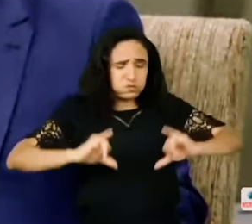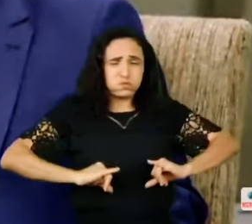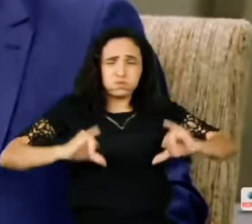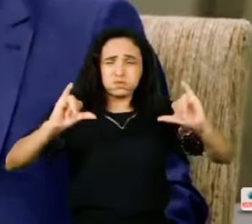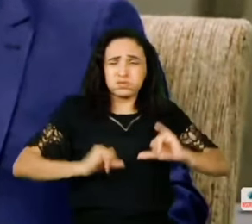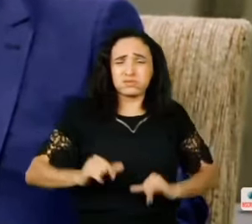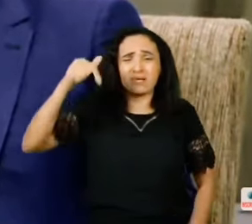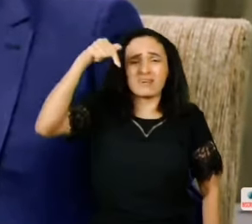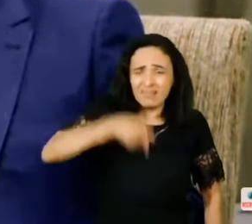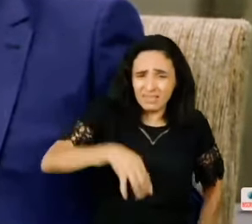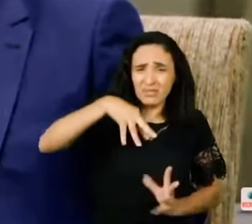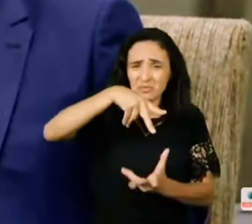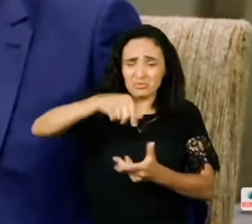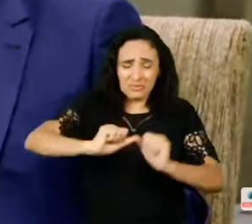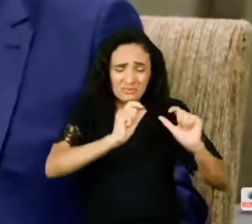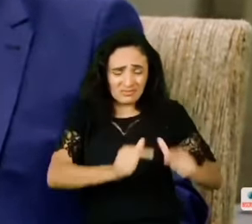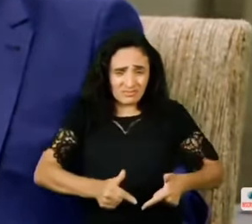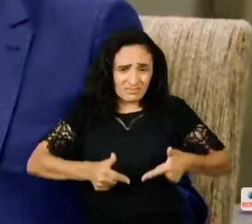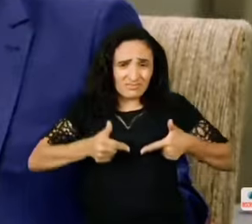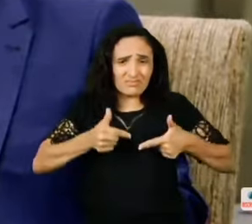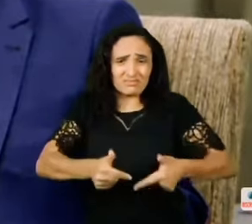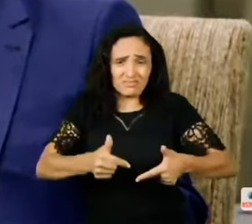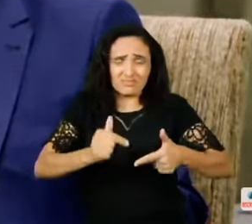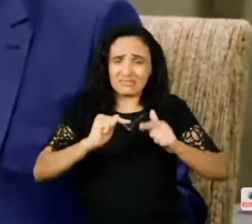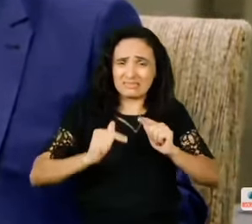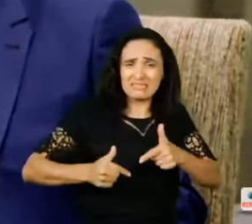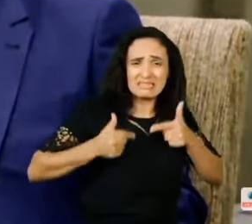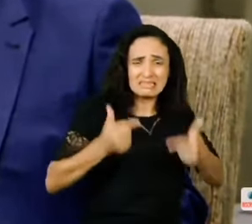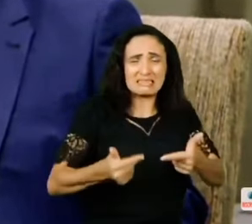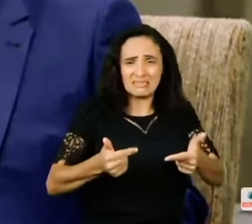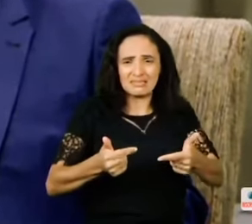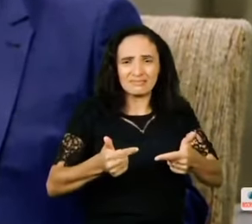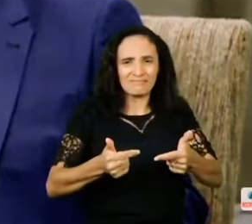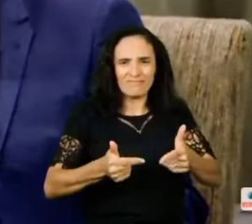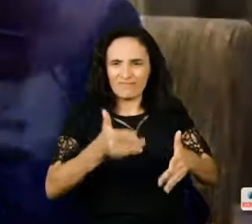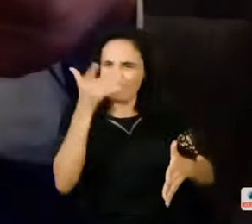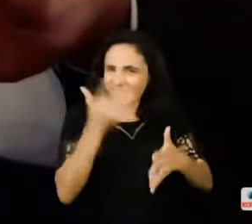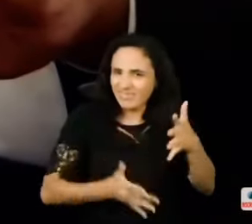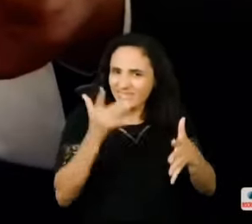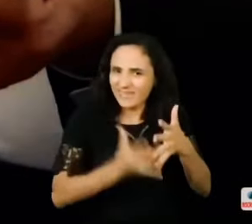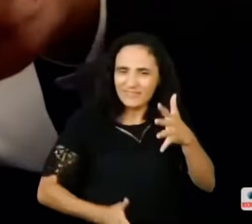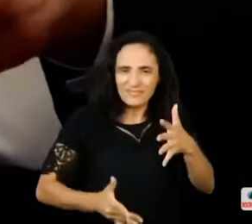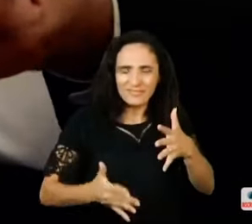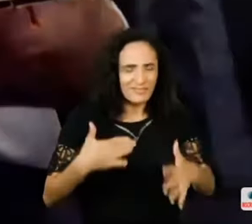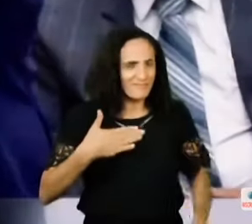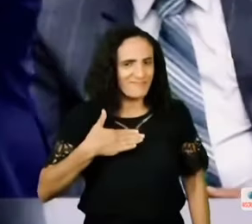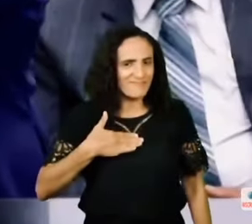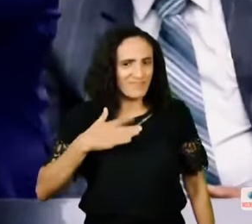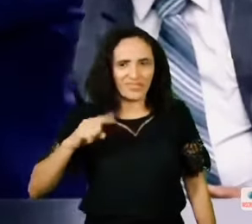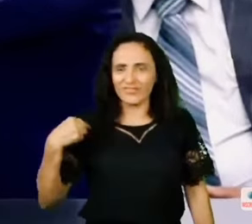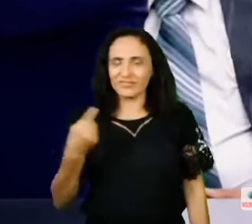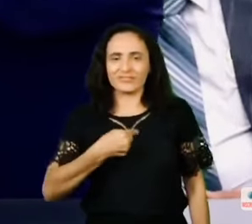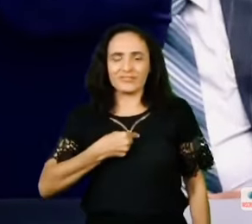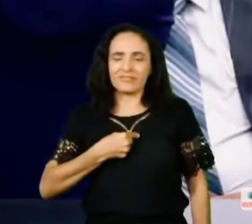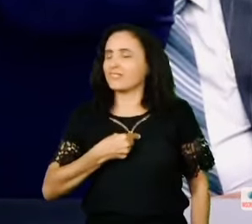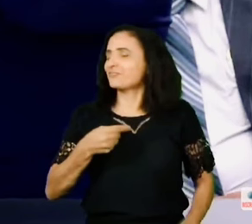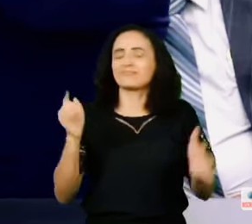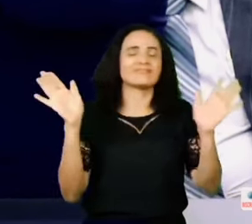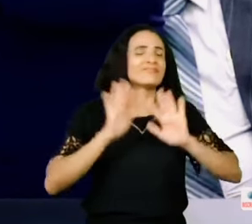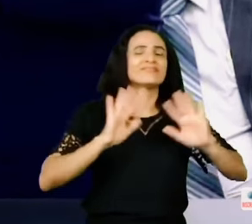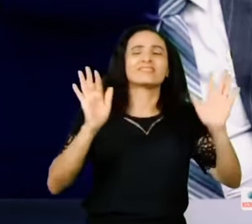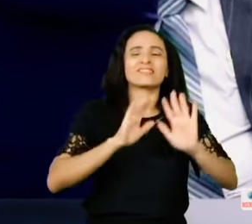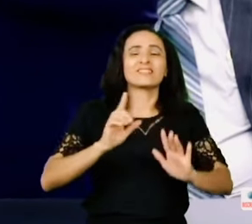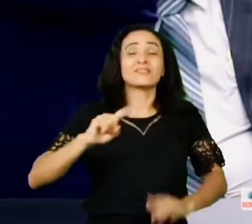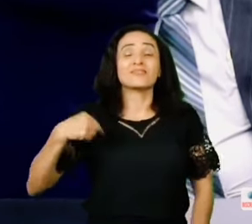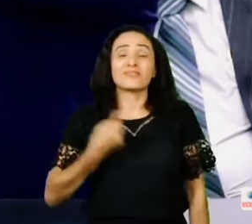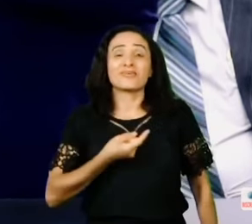mesmo que hajam lutas, nada vai nos impedir de